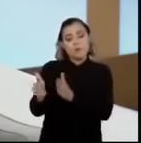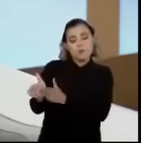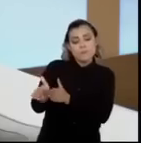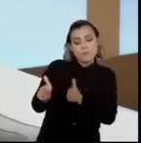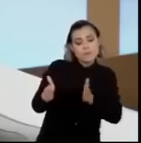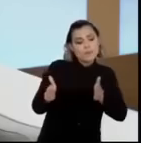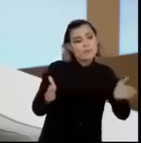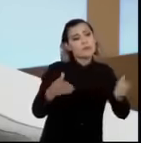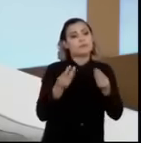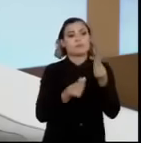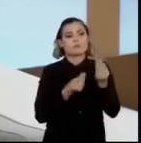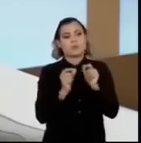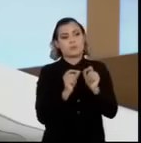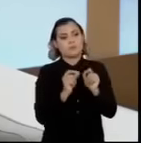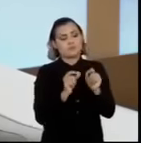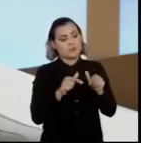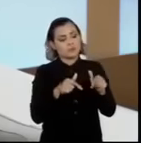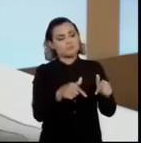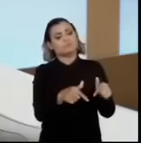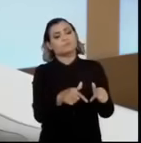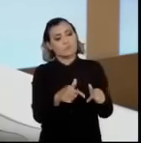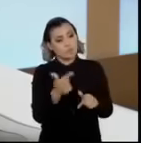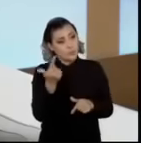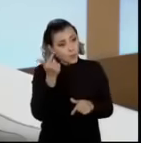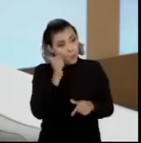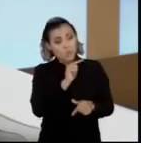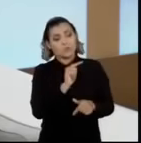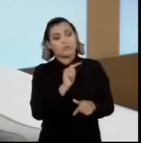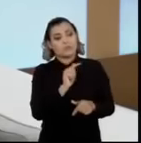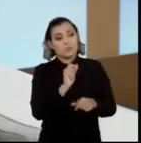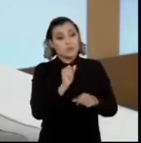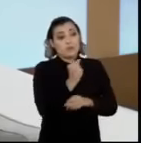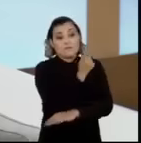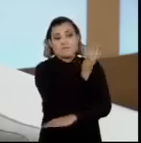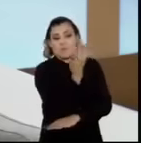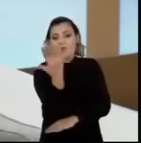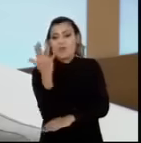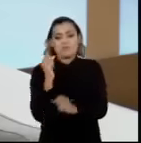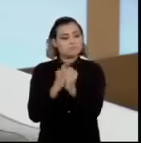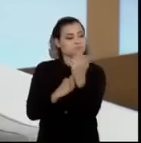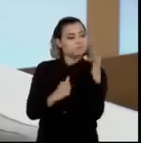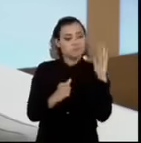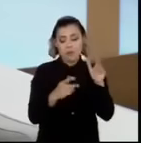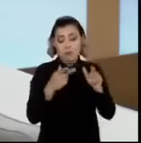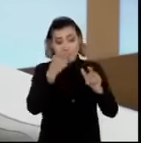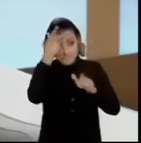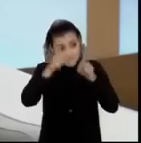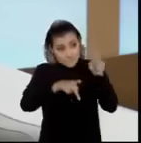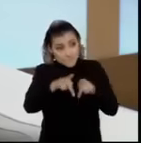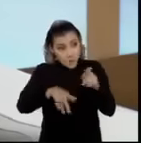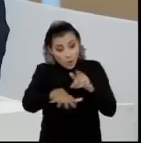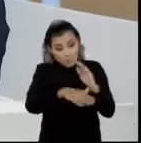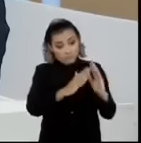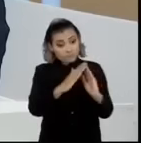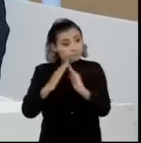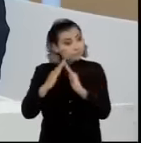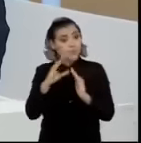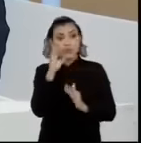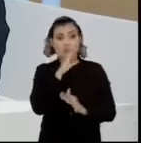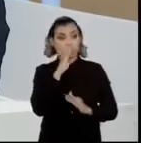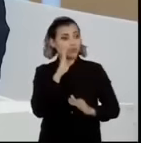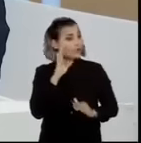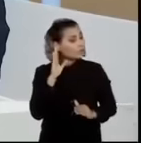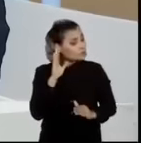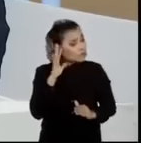faz para dar valor à floresta para aquele grupo de pessoas que vivem na região da Amazônia imediatamente. Nós